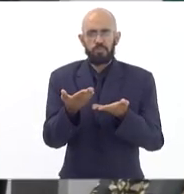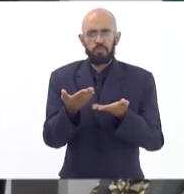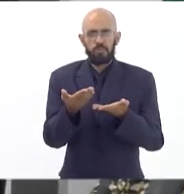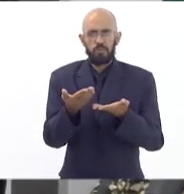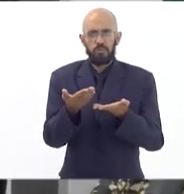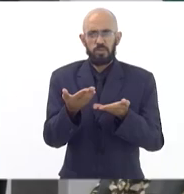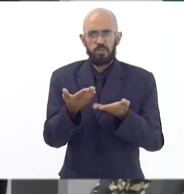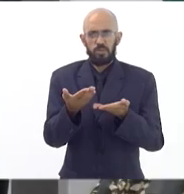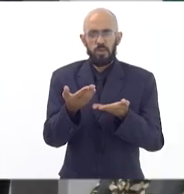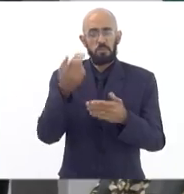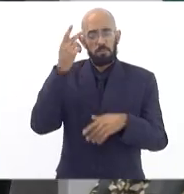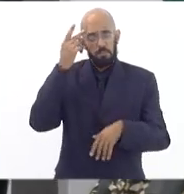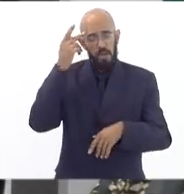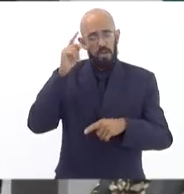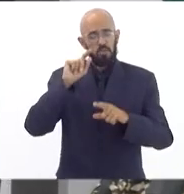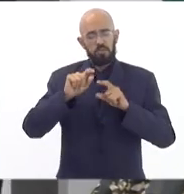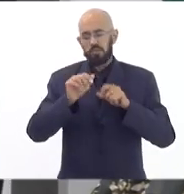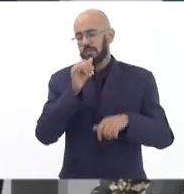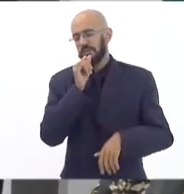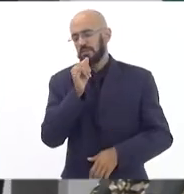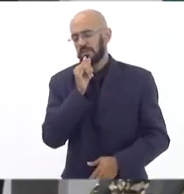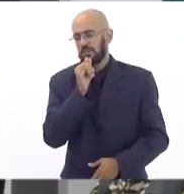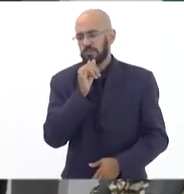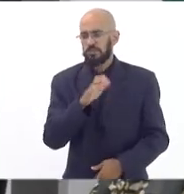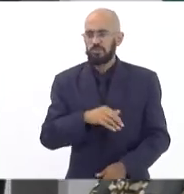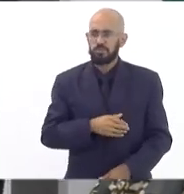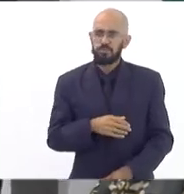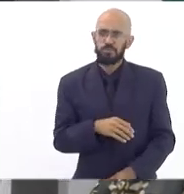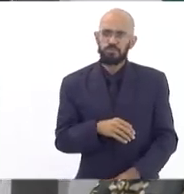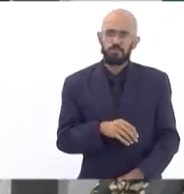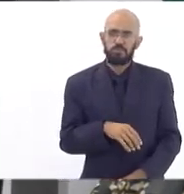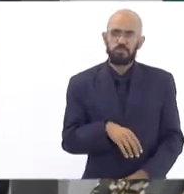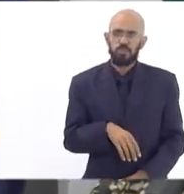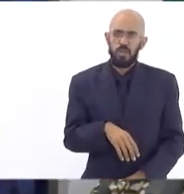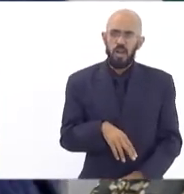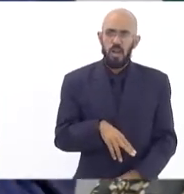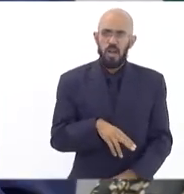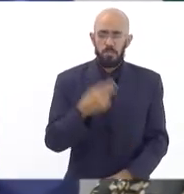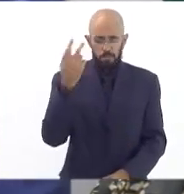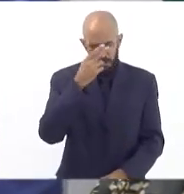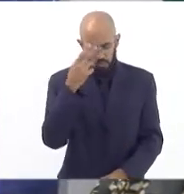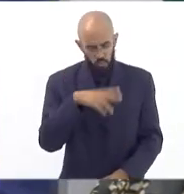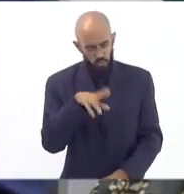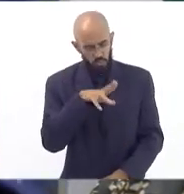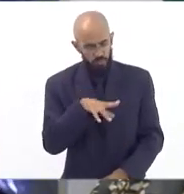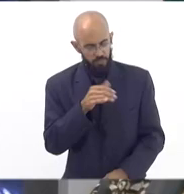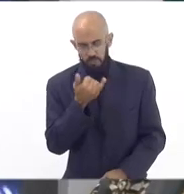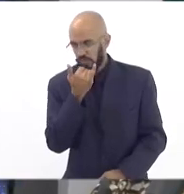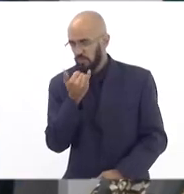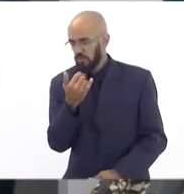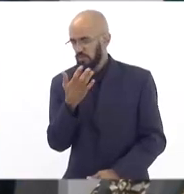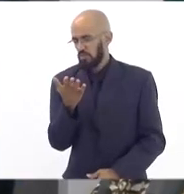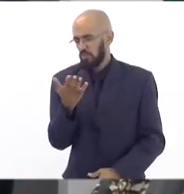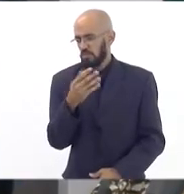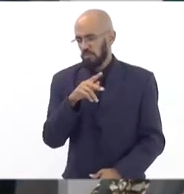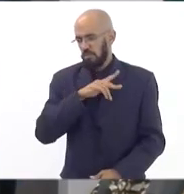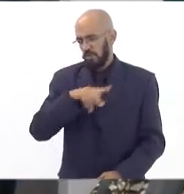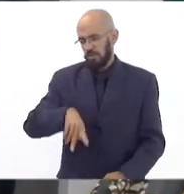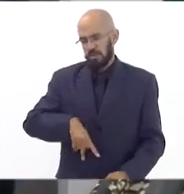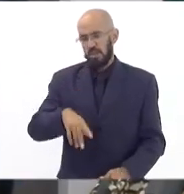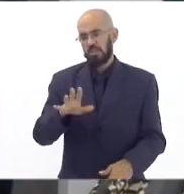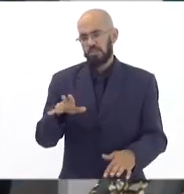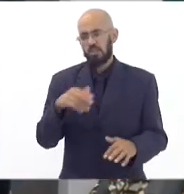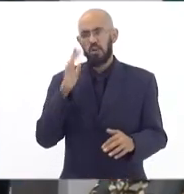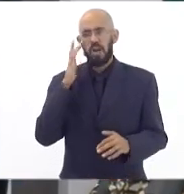que seja por exemplo usuário Nobre Presidente eu acho que tem que